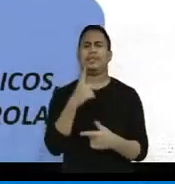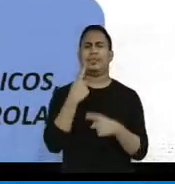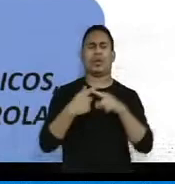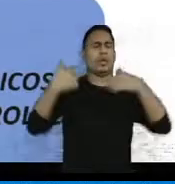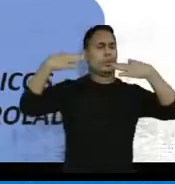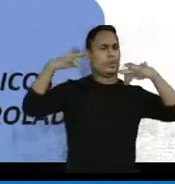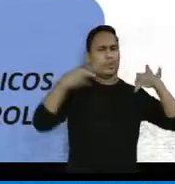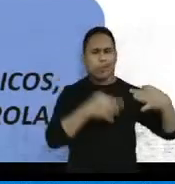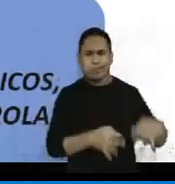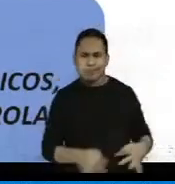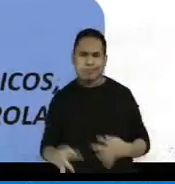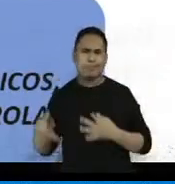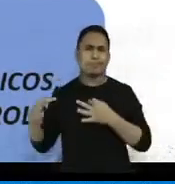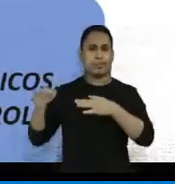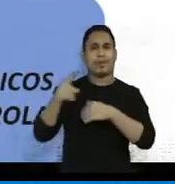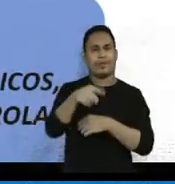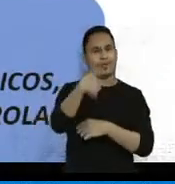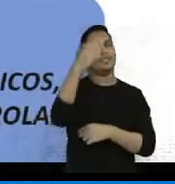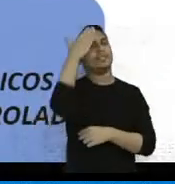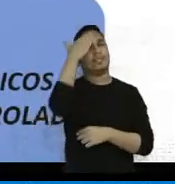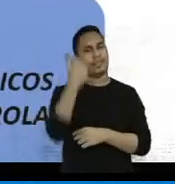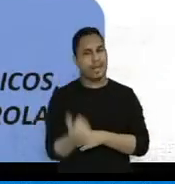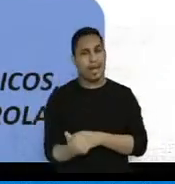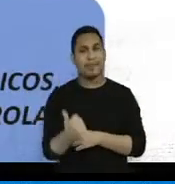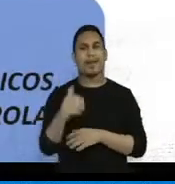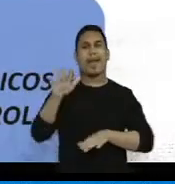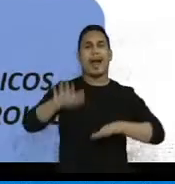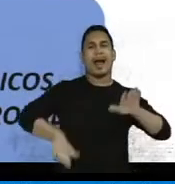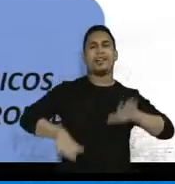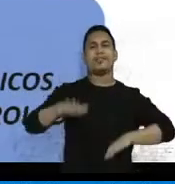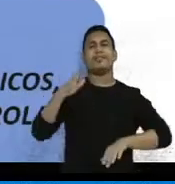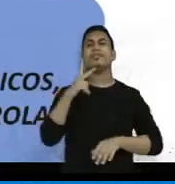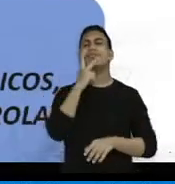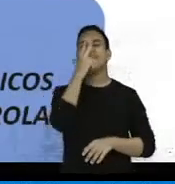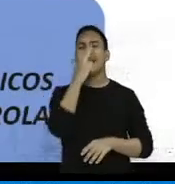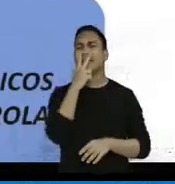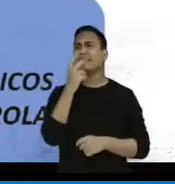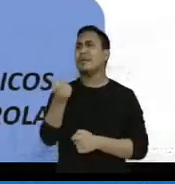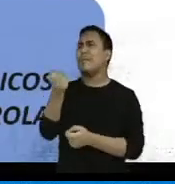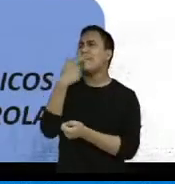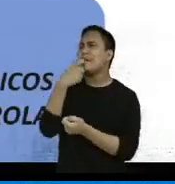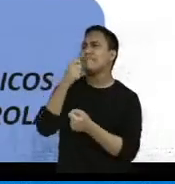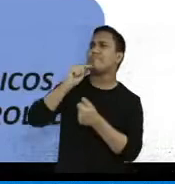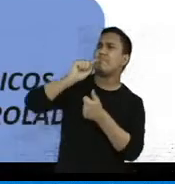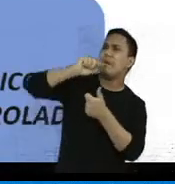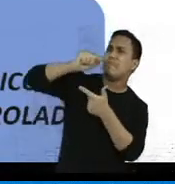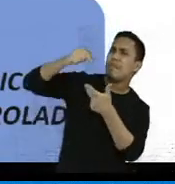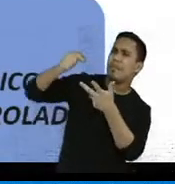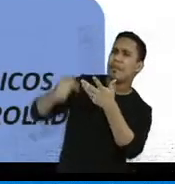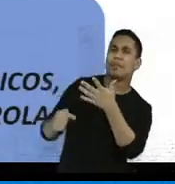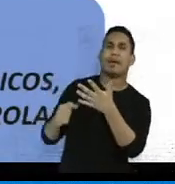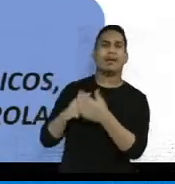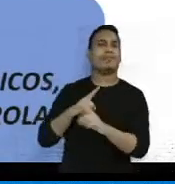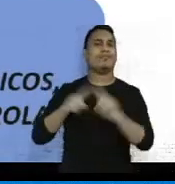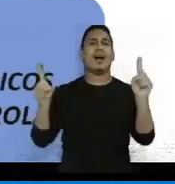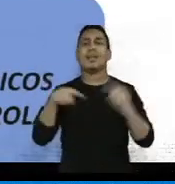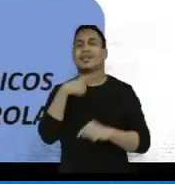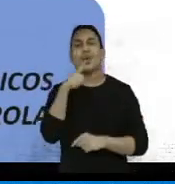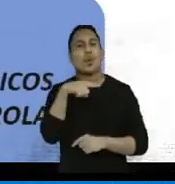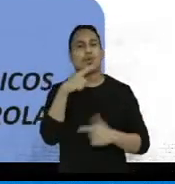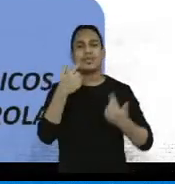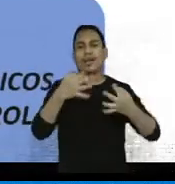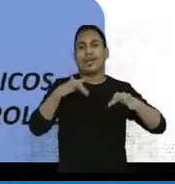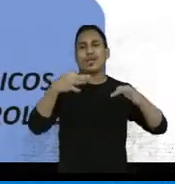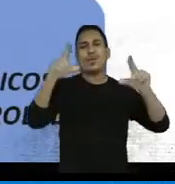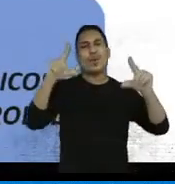às vezes, fica batendo em medicamento A, B e C e não consegue ter um resultado positivo nos sintomas, tá? Então,